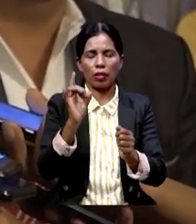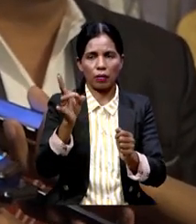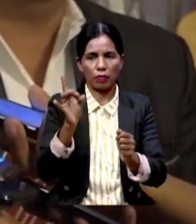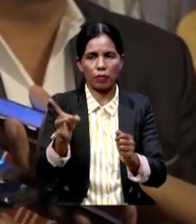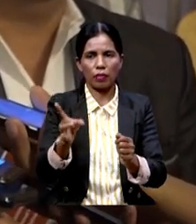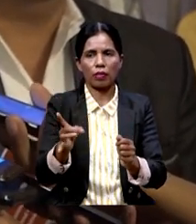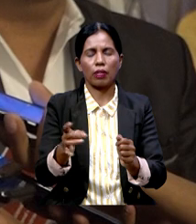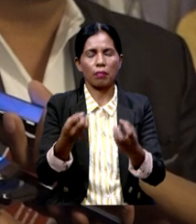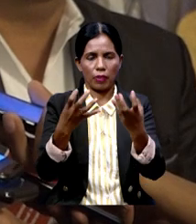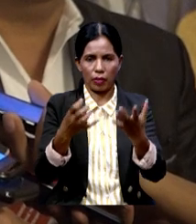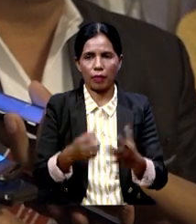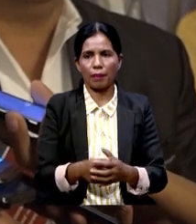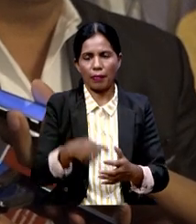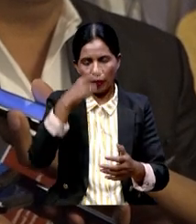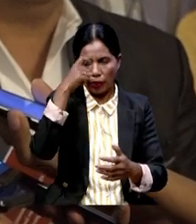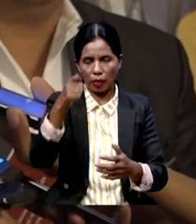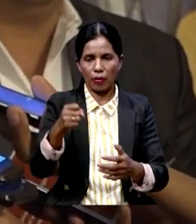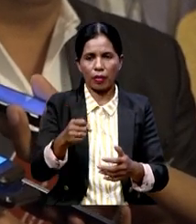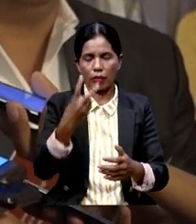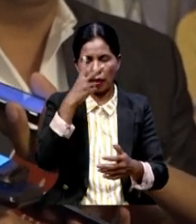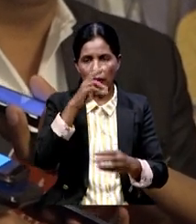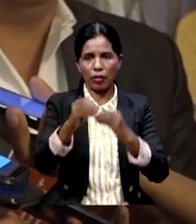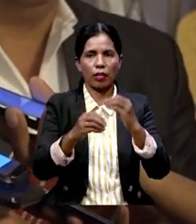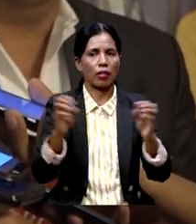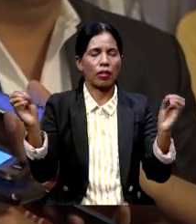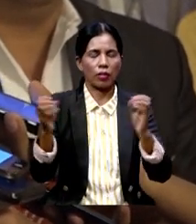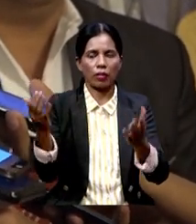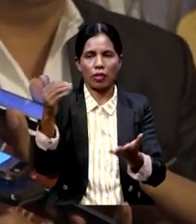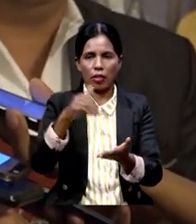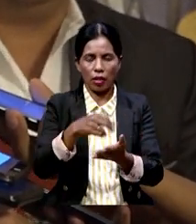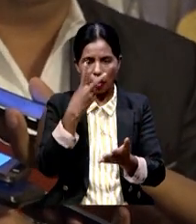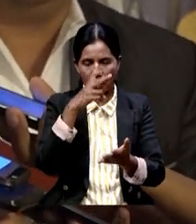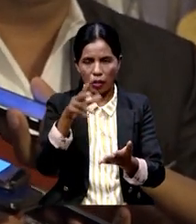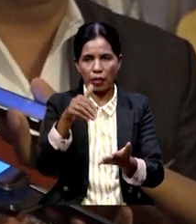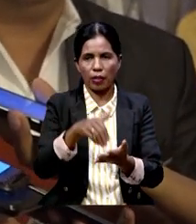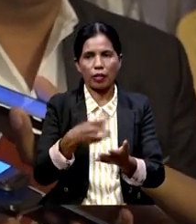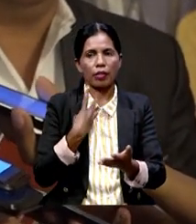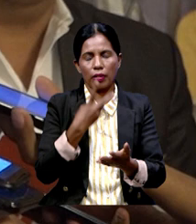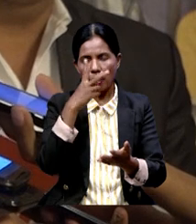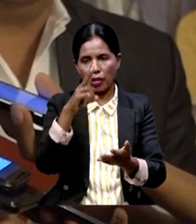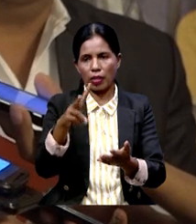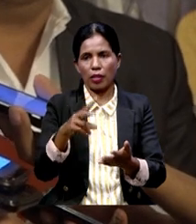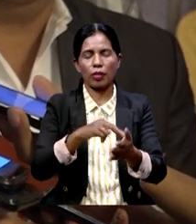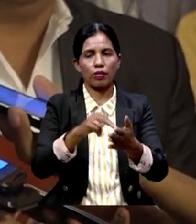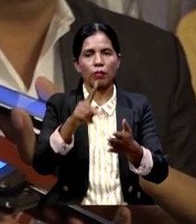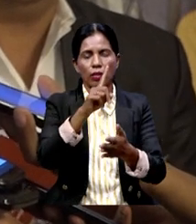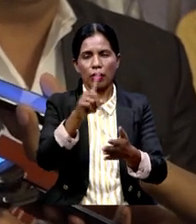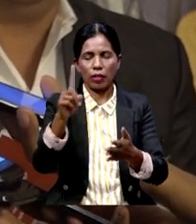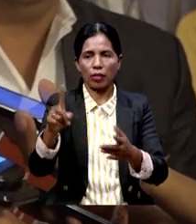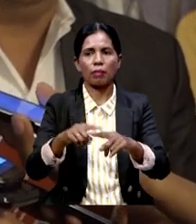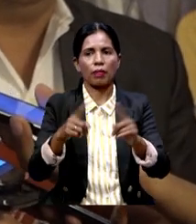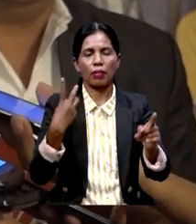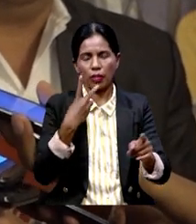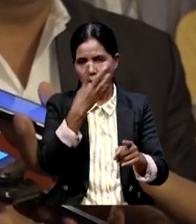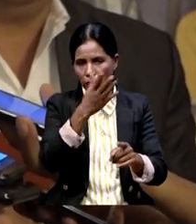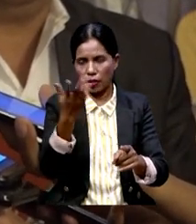né suficiente. Tamba atu curize nene, laos filafali, ita hare filafali numor ni idida idida, mai be ita bot